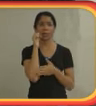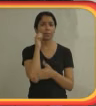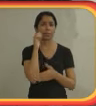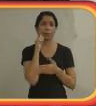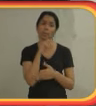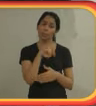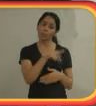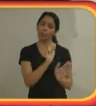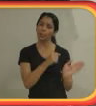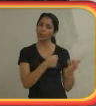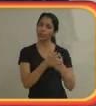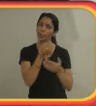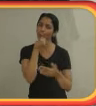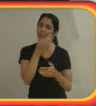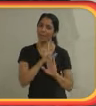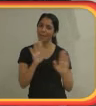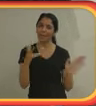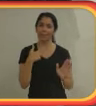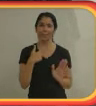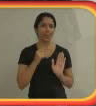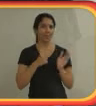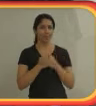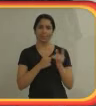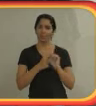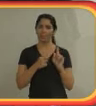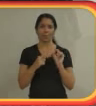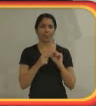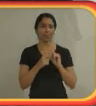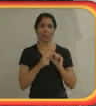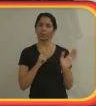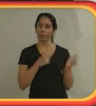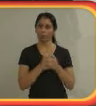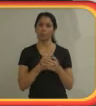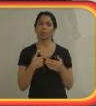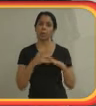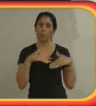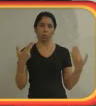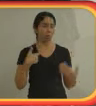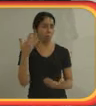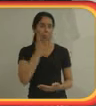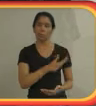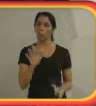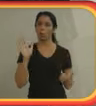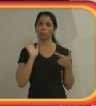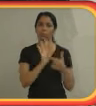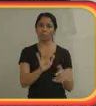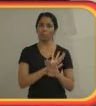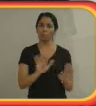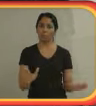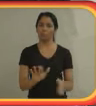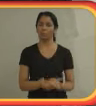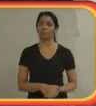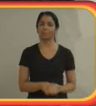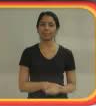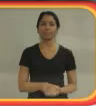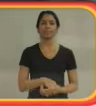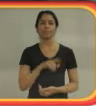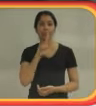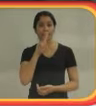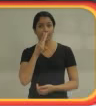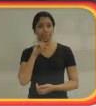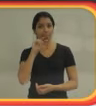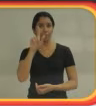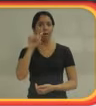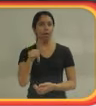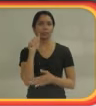tem ciúme. Pelo menos ele esconde bem. Eu não escondo, eu não faço questão de esconder. Quando eu não gosto, eu mostro. A